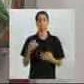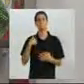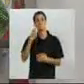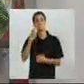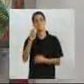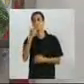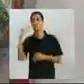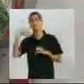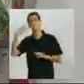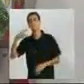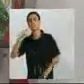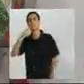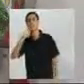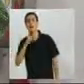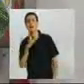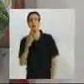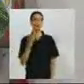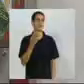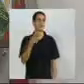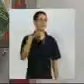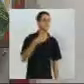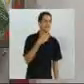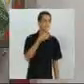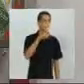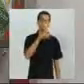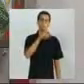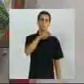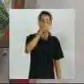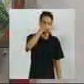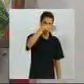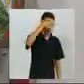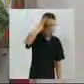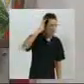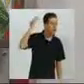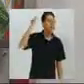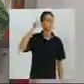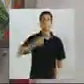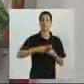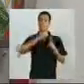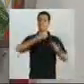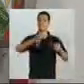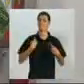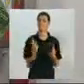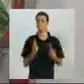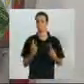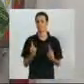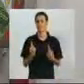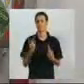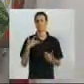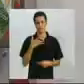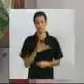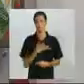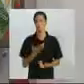outros vereadores aqui, o vereador Fábio e outros, o vereador Mário, falando sobre a questão da saúde, que é um grande desafio, e que o deputado